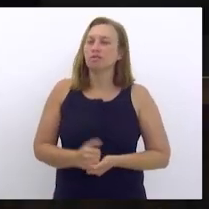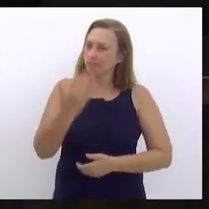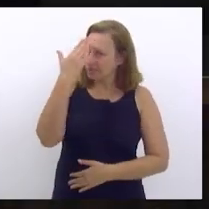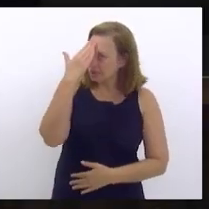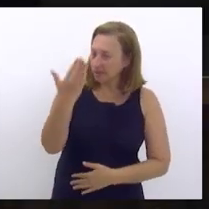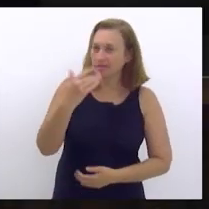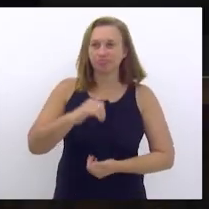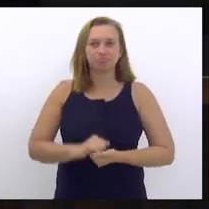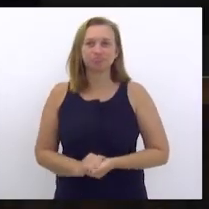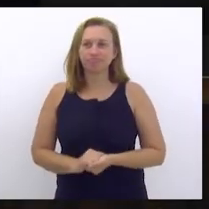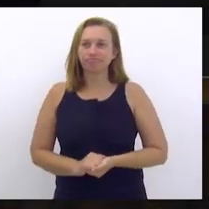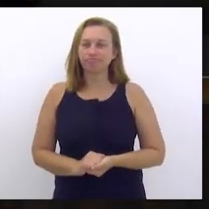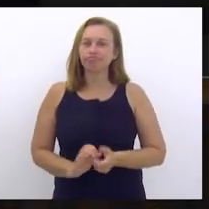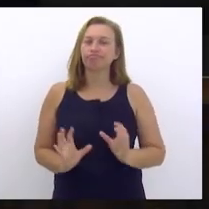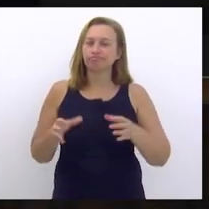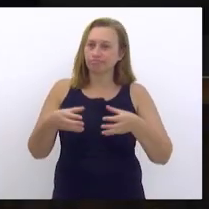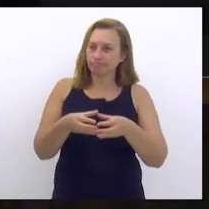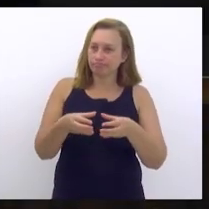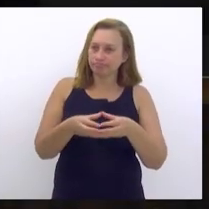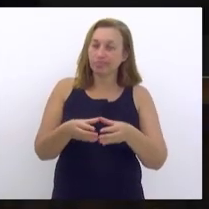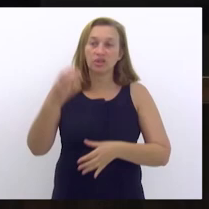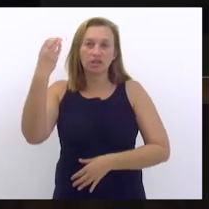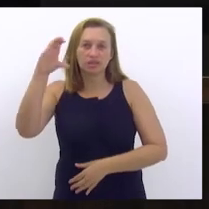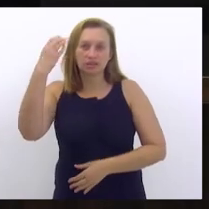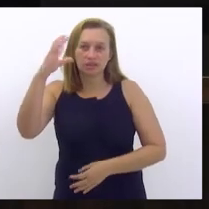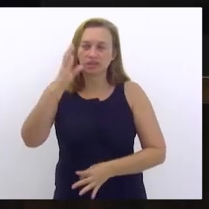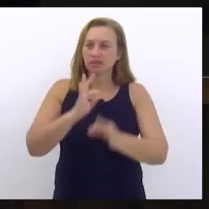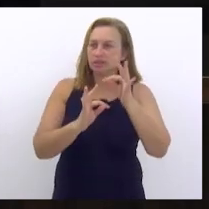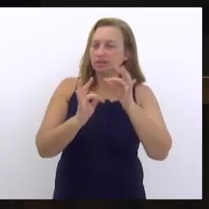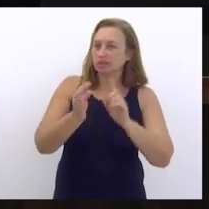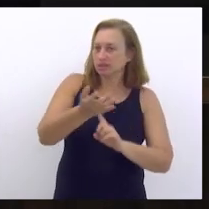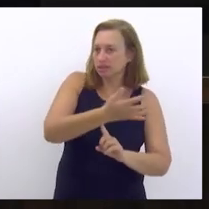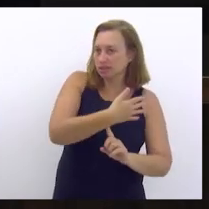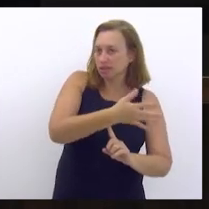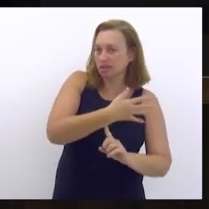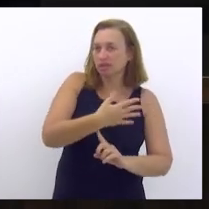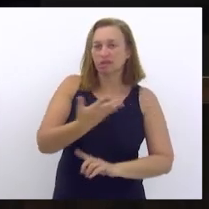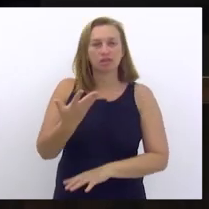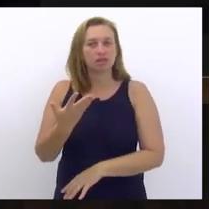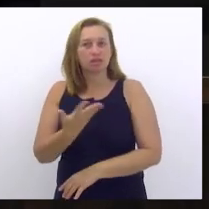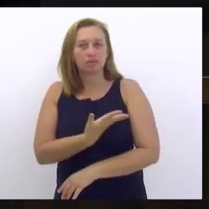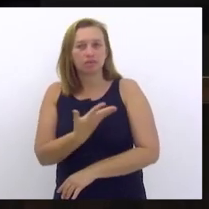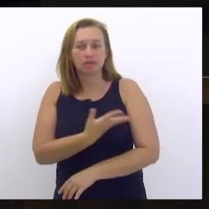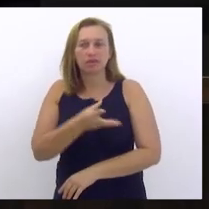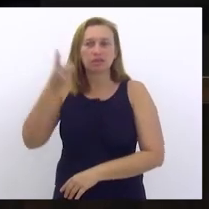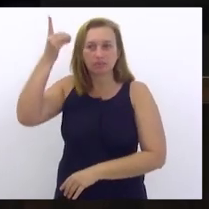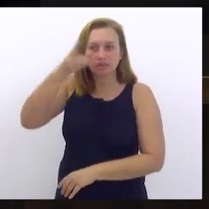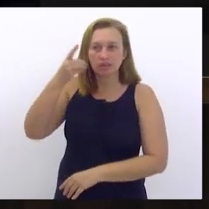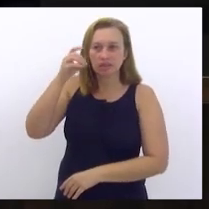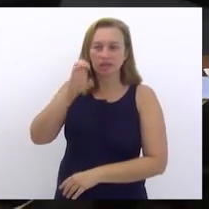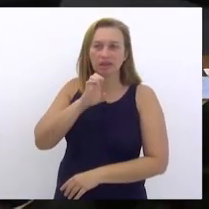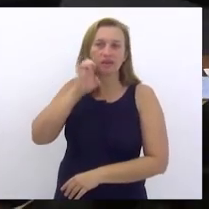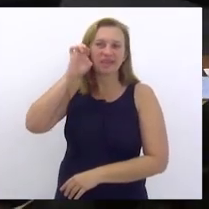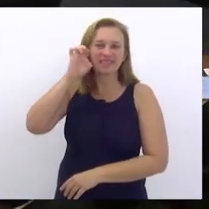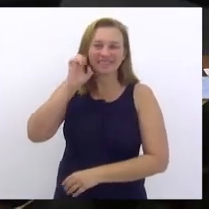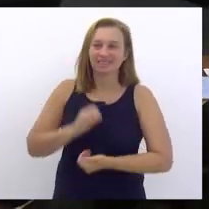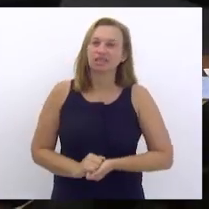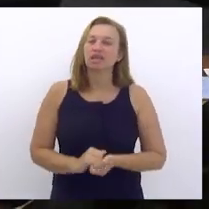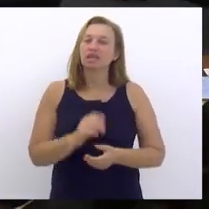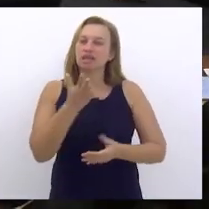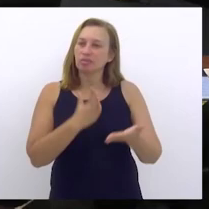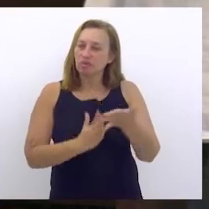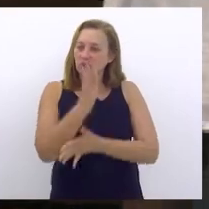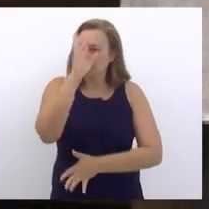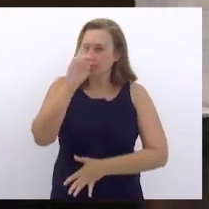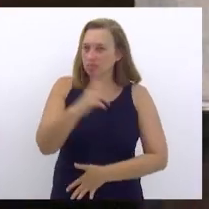Obrigado. Para emitir parecer pela Comissão de Ciência e Tecnologia, nossa querida deputada Élica Takimoto. Parecer